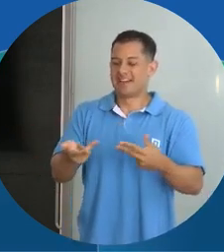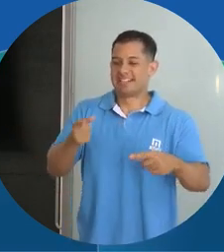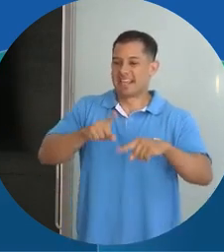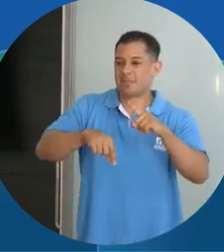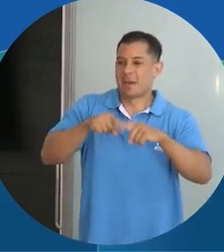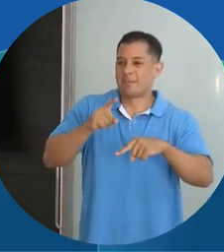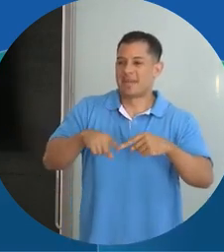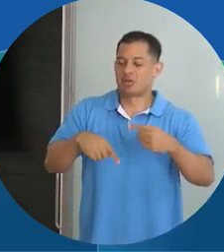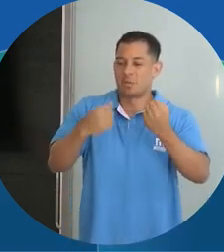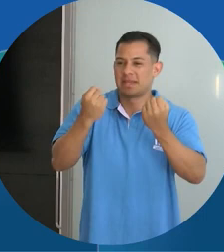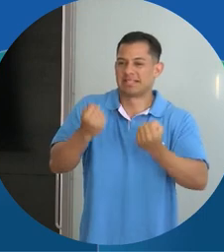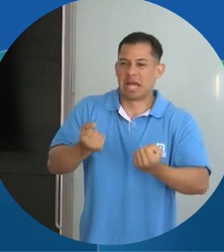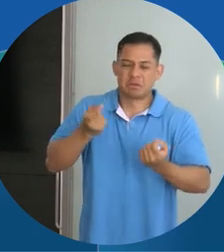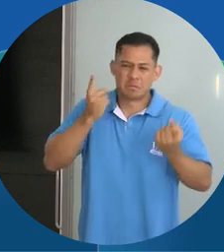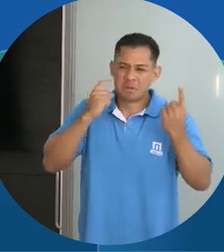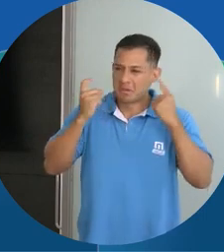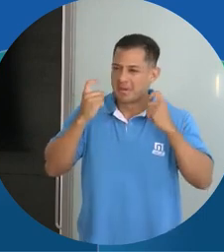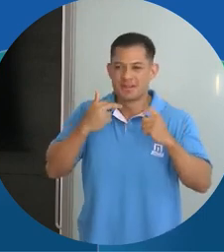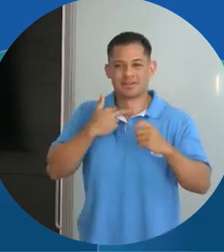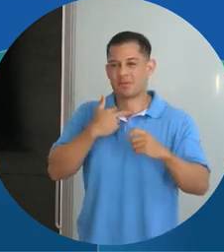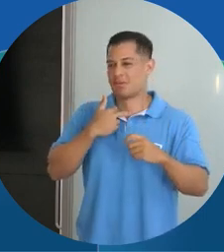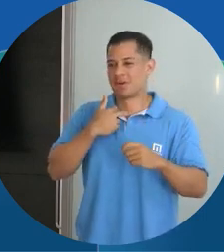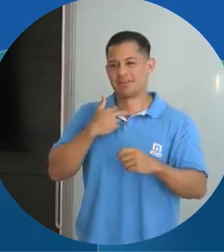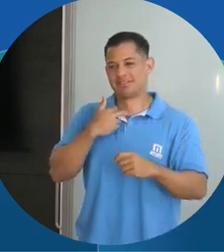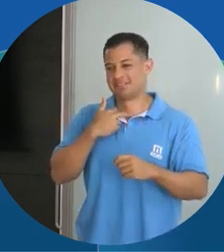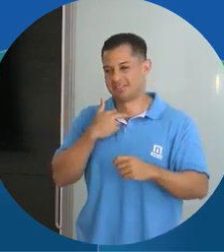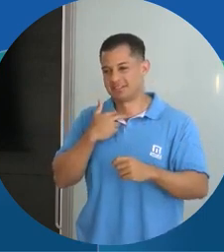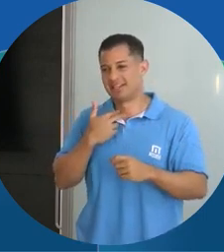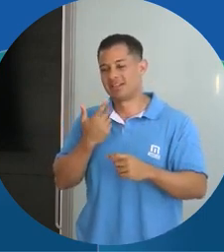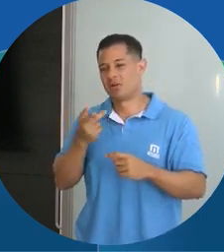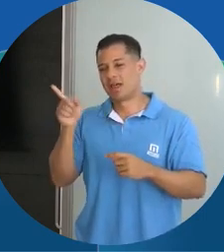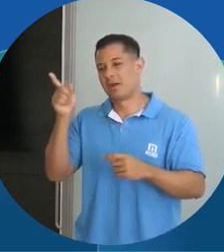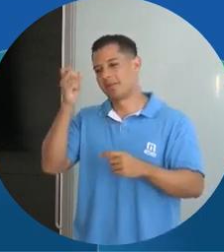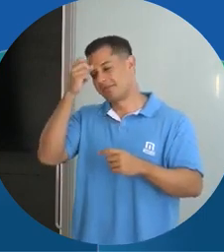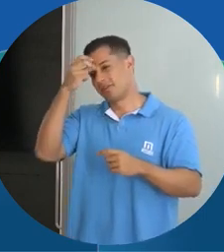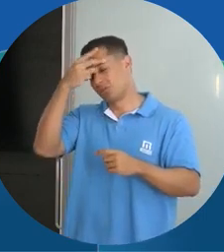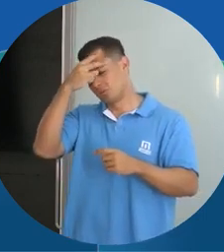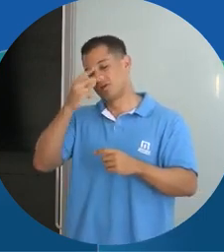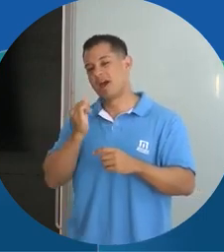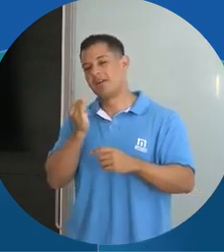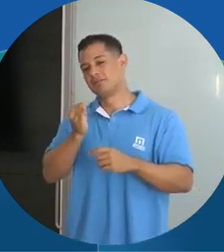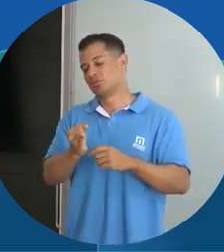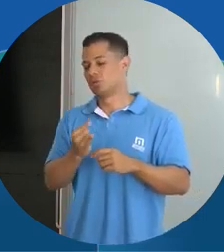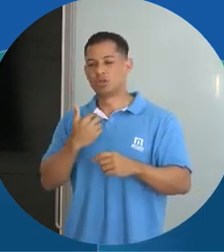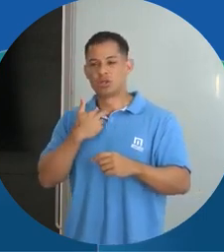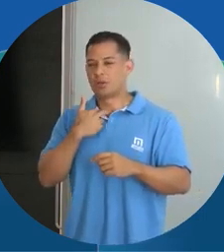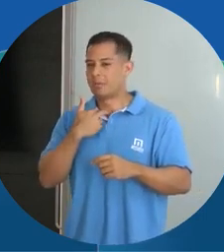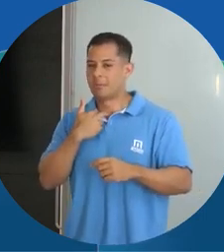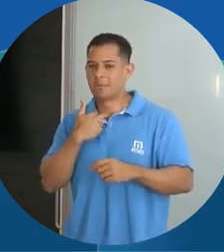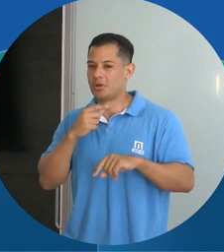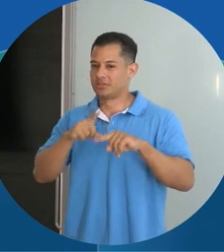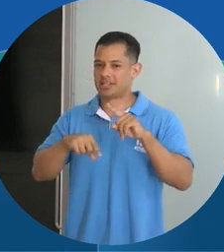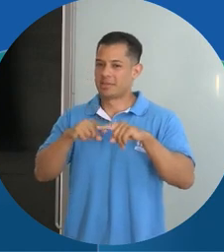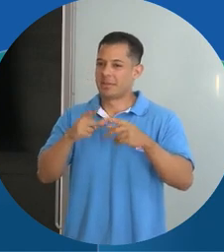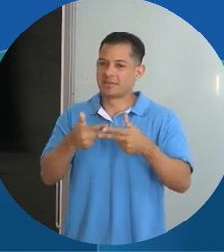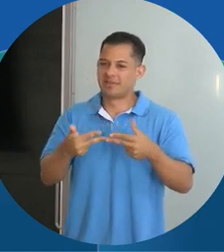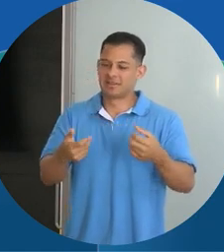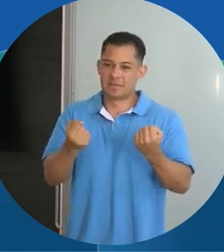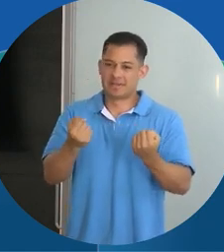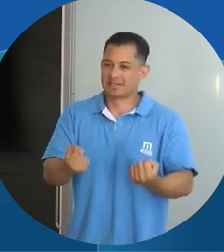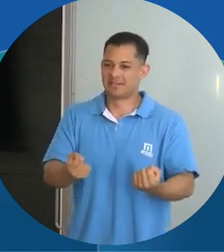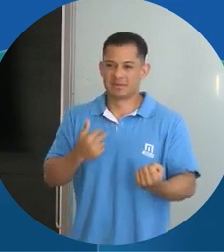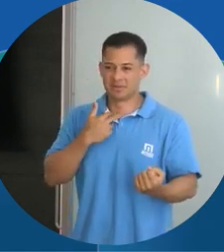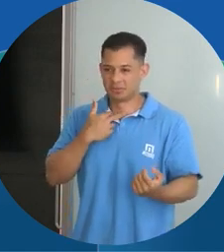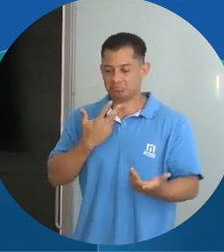condição, né, de obra que a prefeitura colocou e para poder ser feita. Então, fez o estudo,